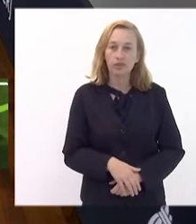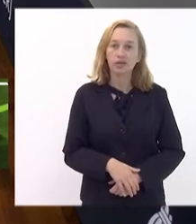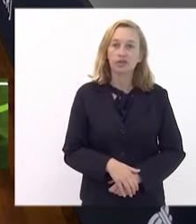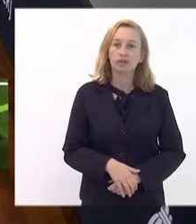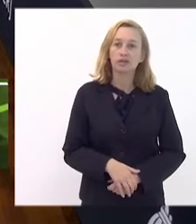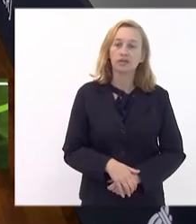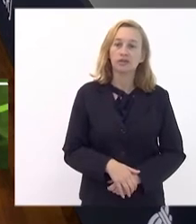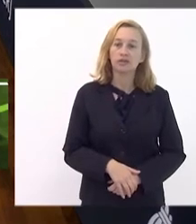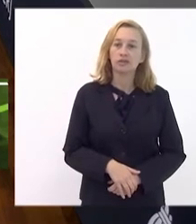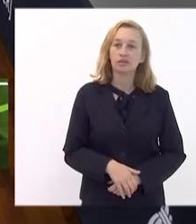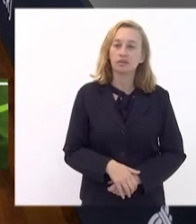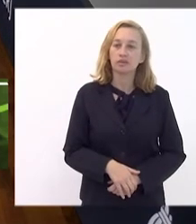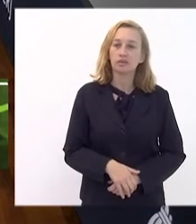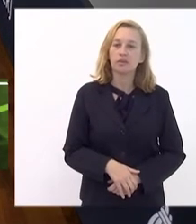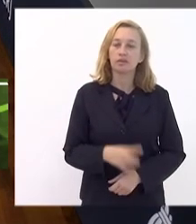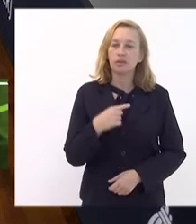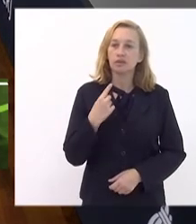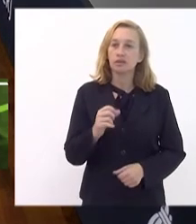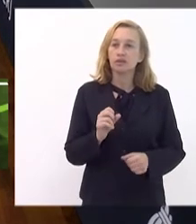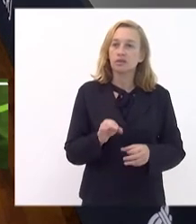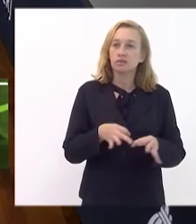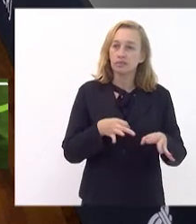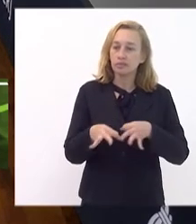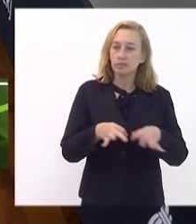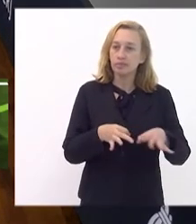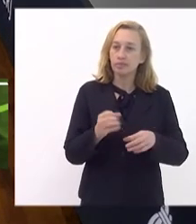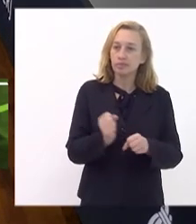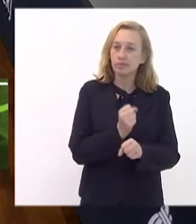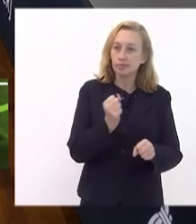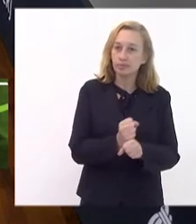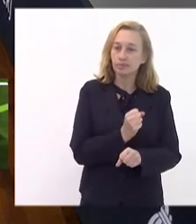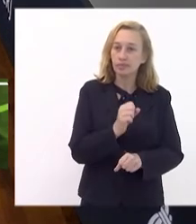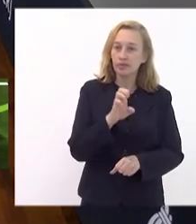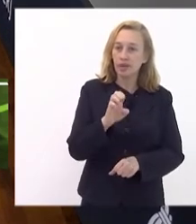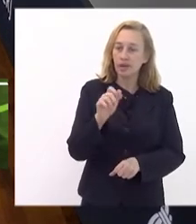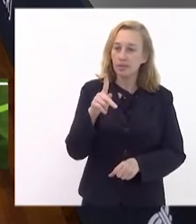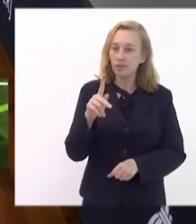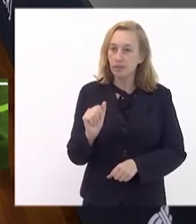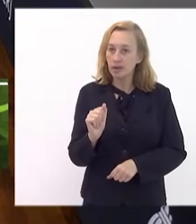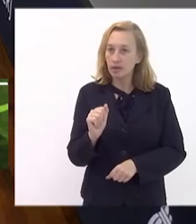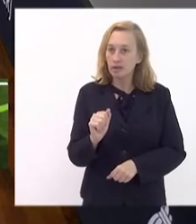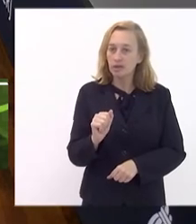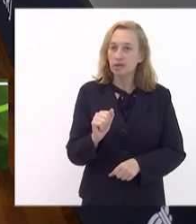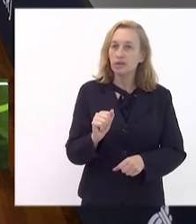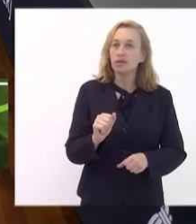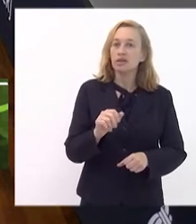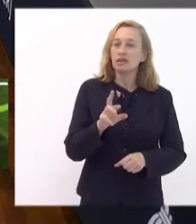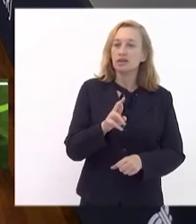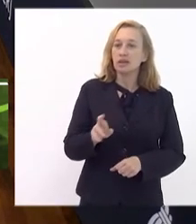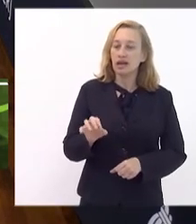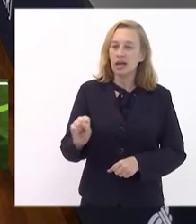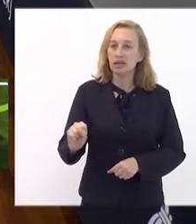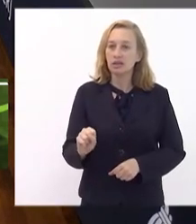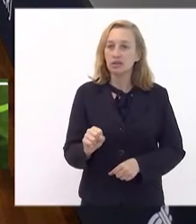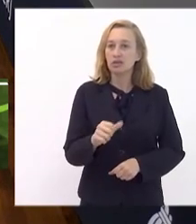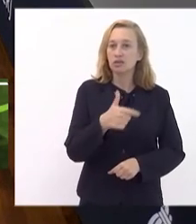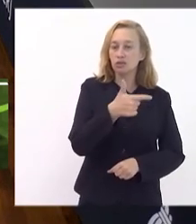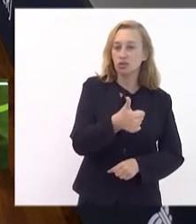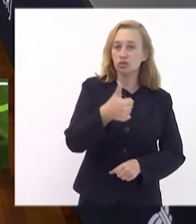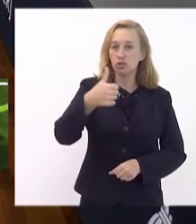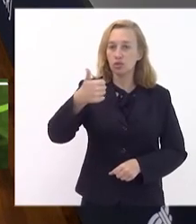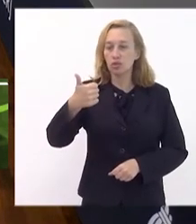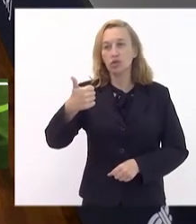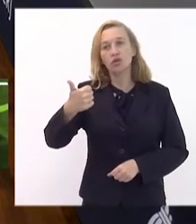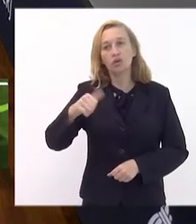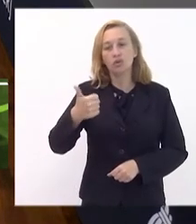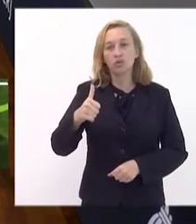porque a gente tá executando ainda a obra da época lá da região de Serrana, de 2011, né? Em Teresópolis, Friburgo e